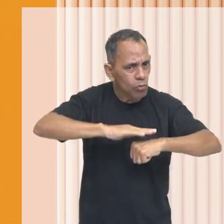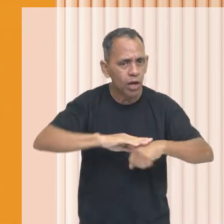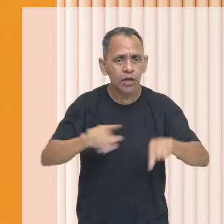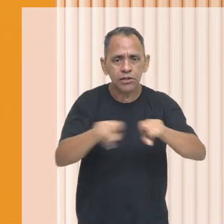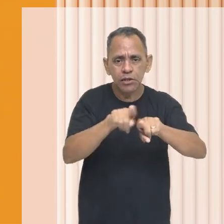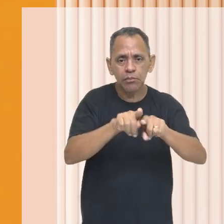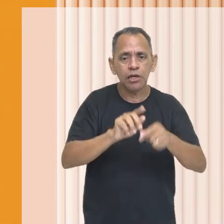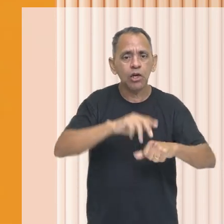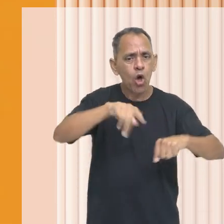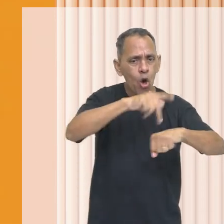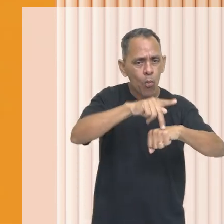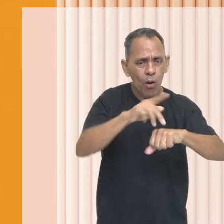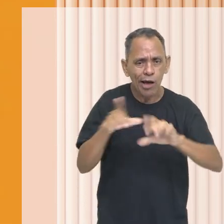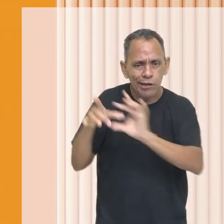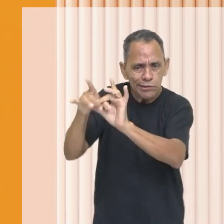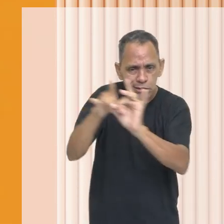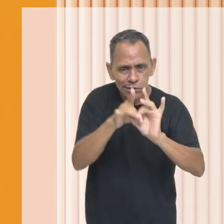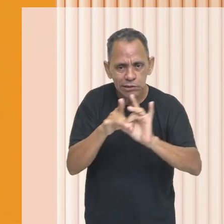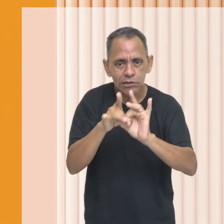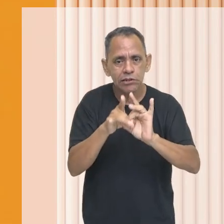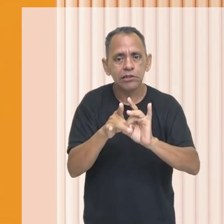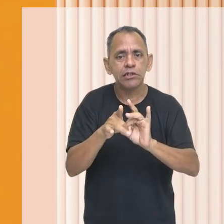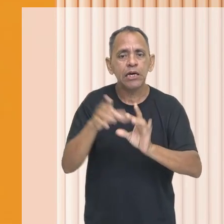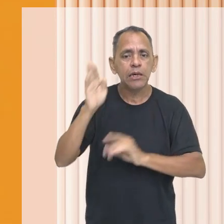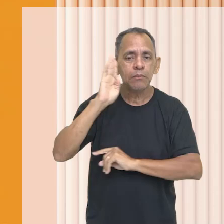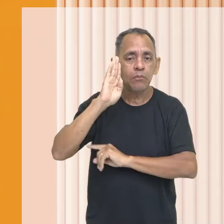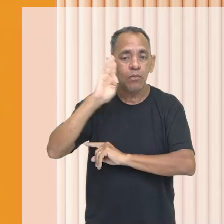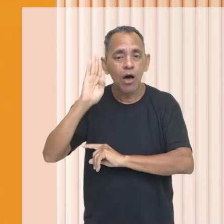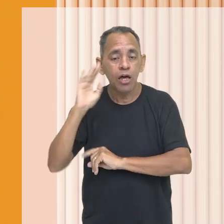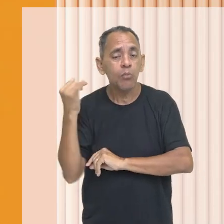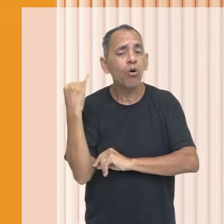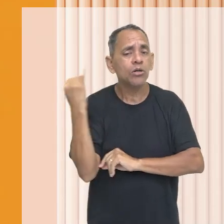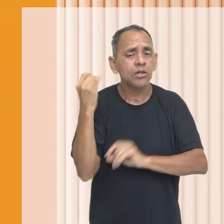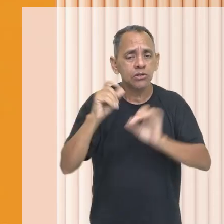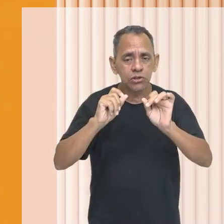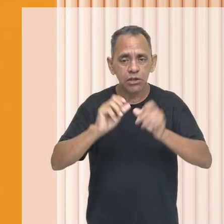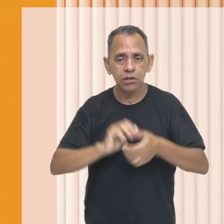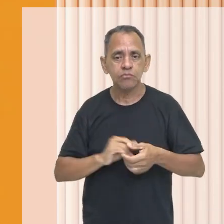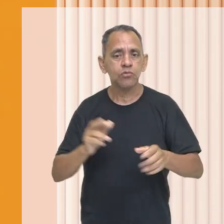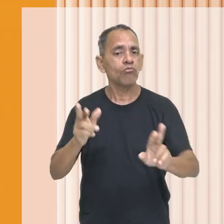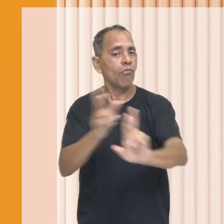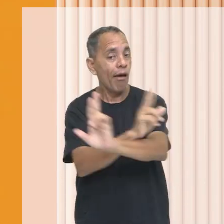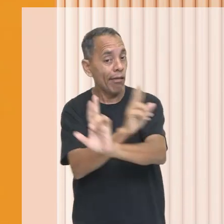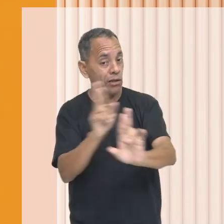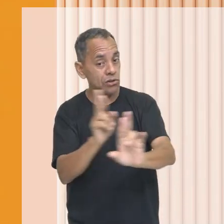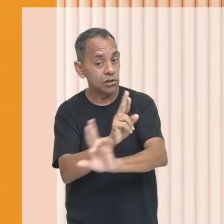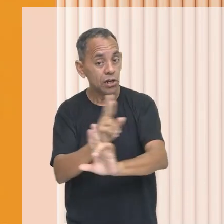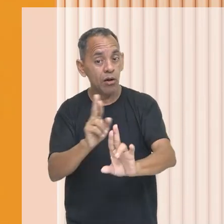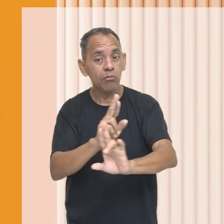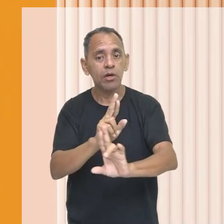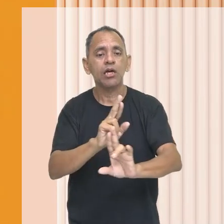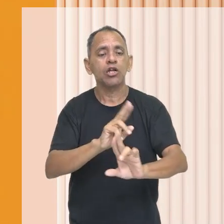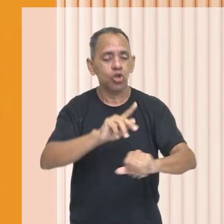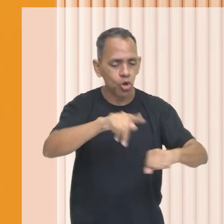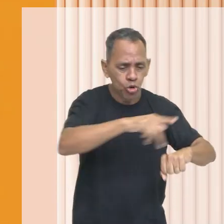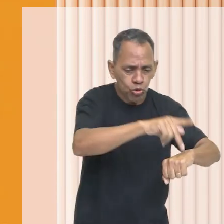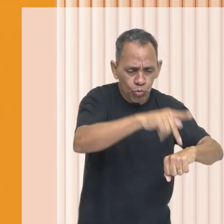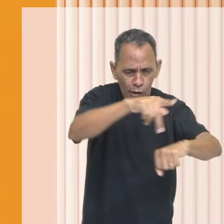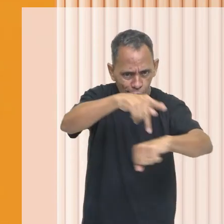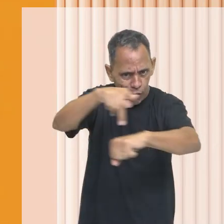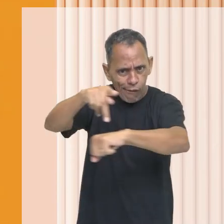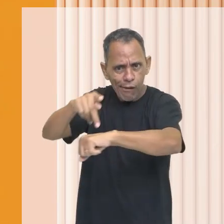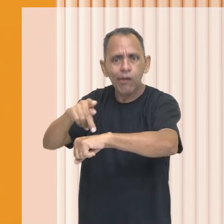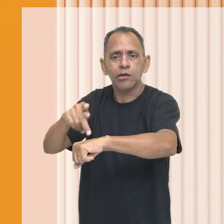ser fundamental justamente o quê? O bom relacionamento com todos os